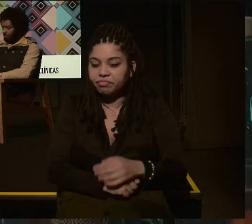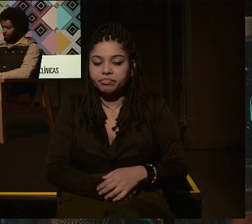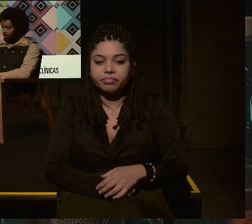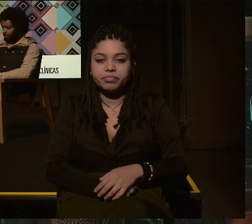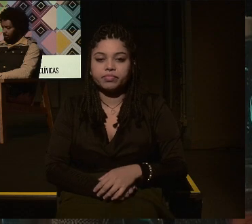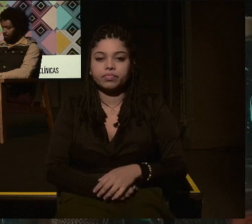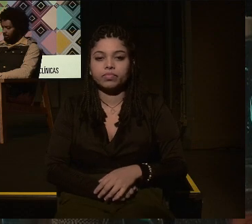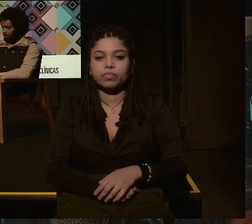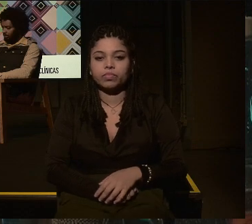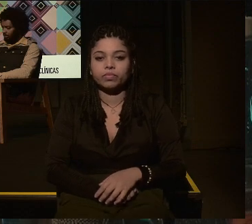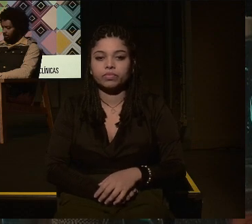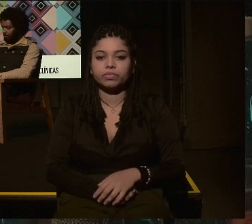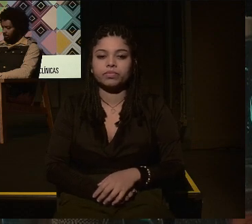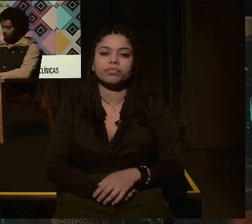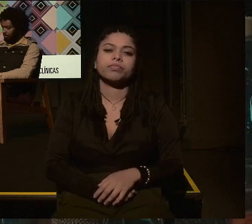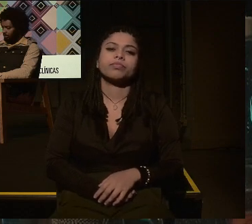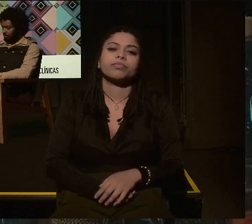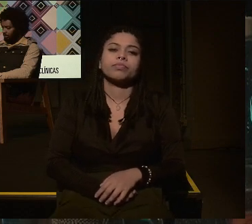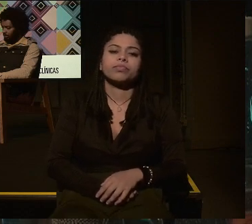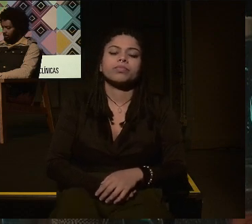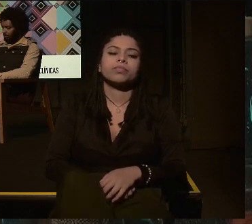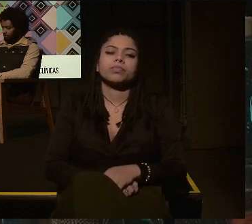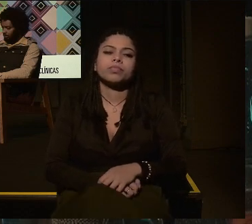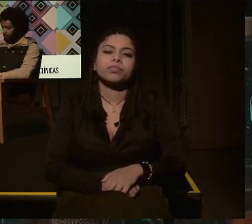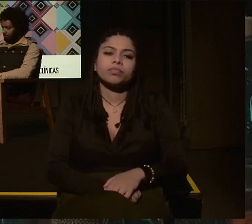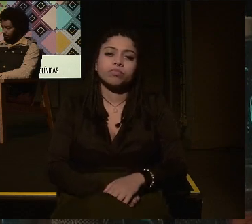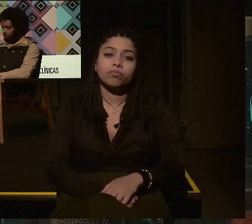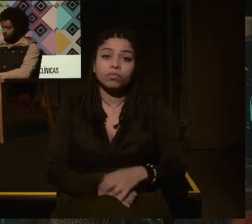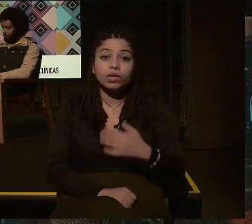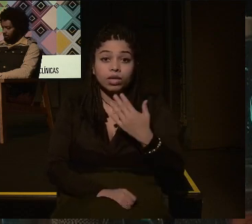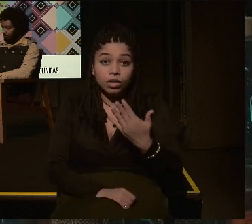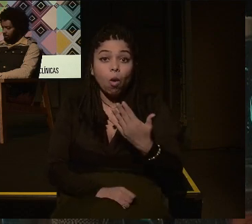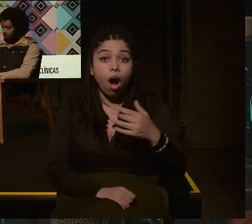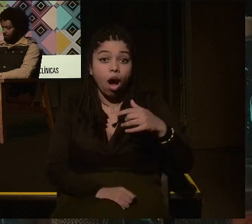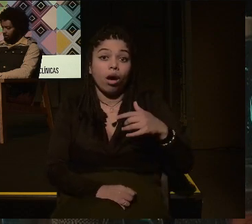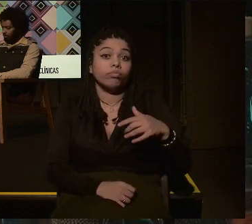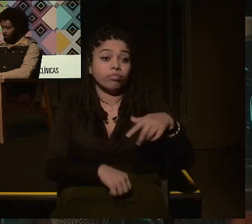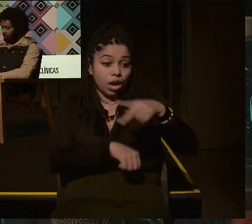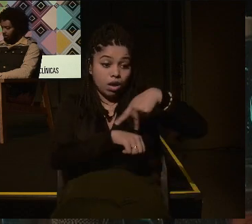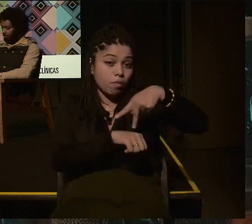Então, como pôde a reforma psiquiátrica brasileira,